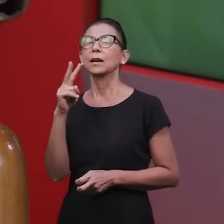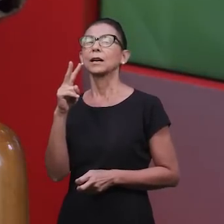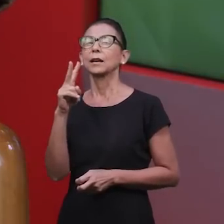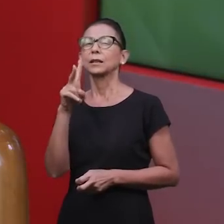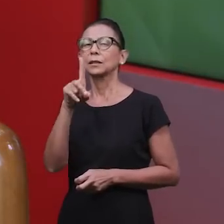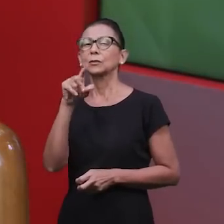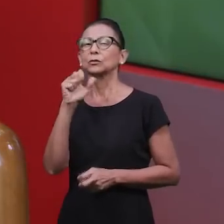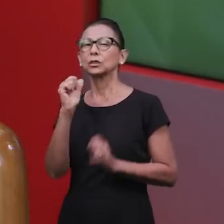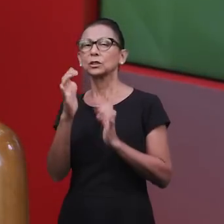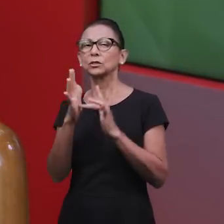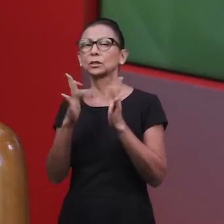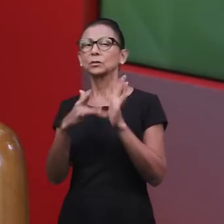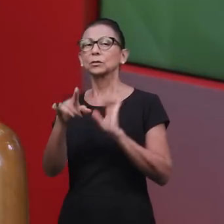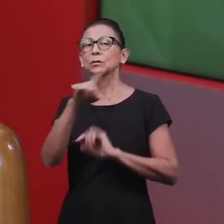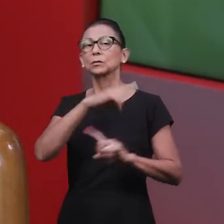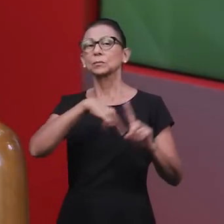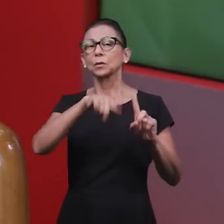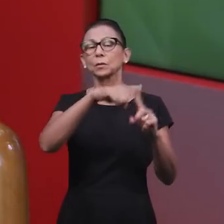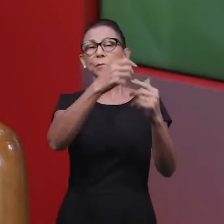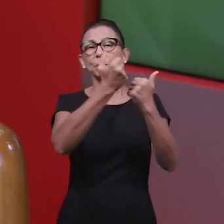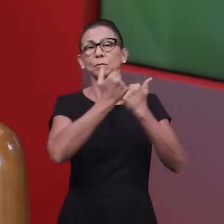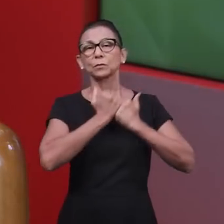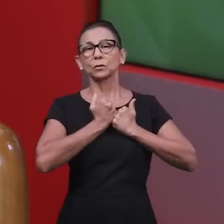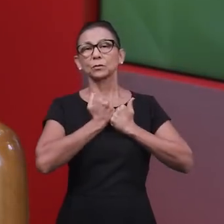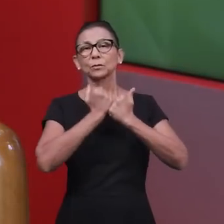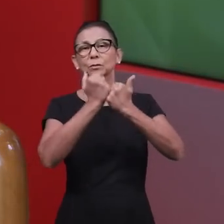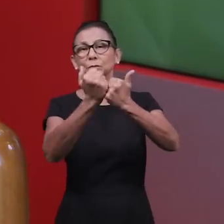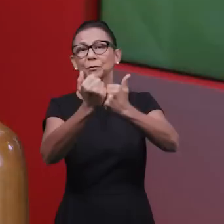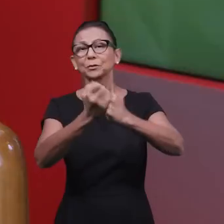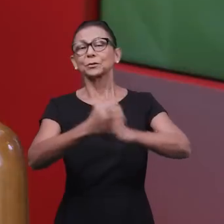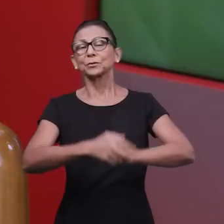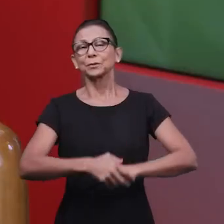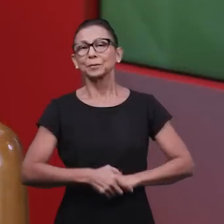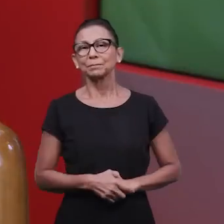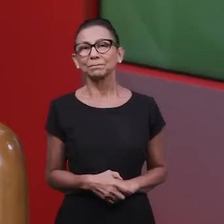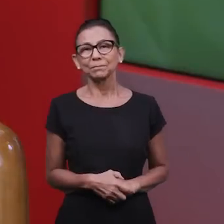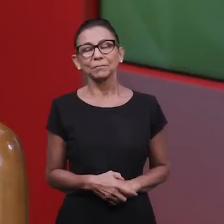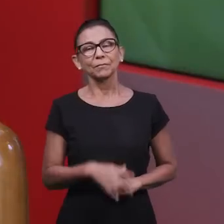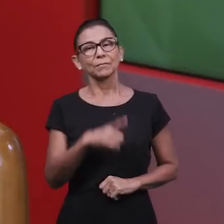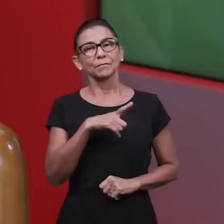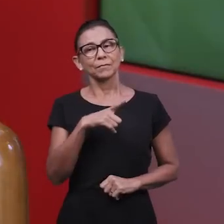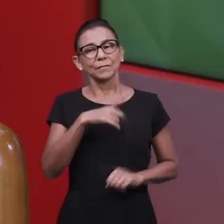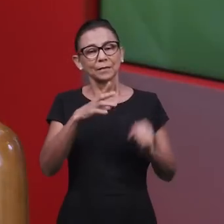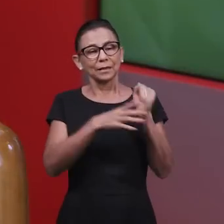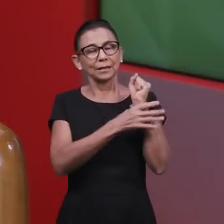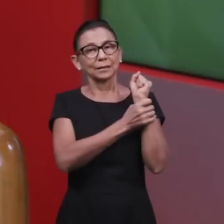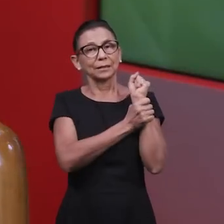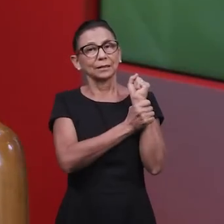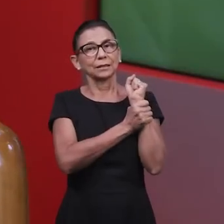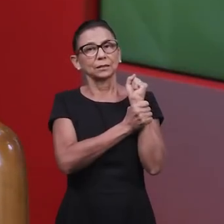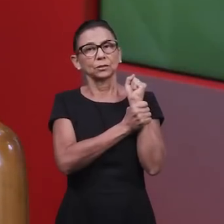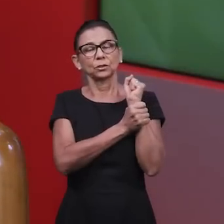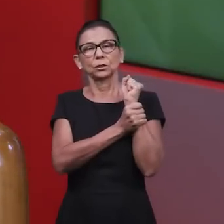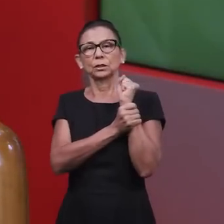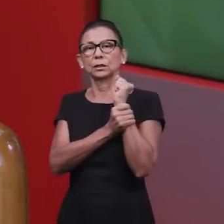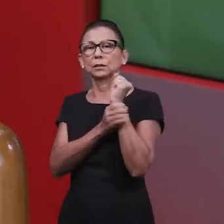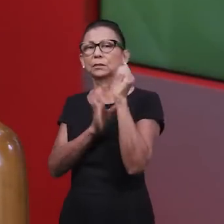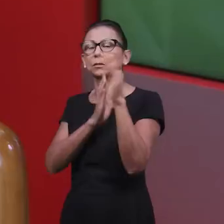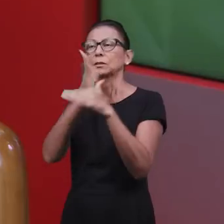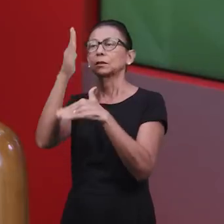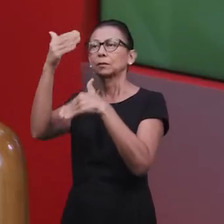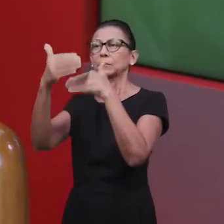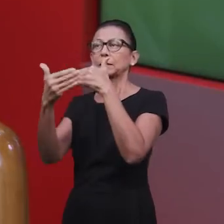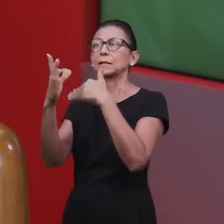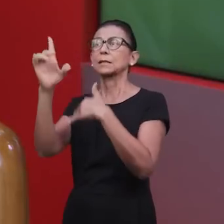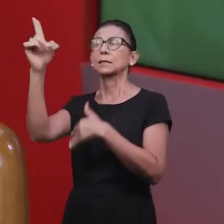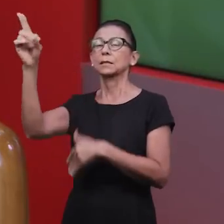nós. Então, aí está a garantia que nós podemos entrar no santuário,